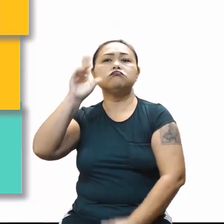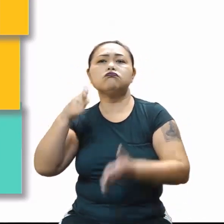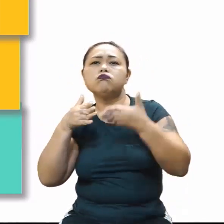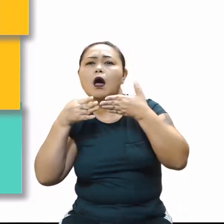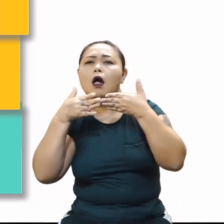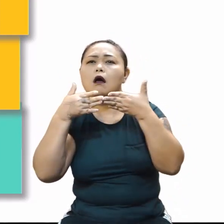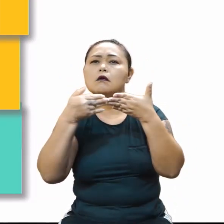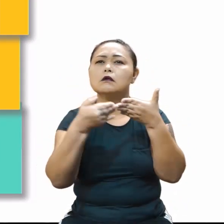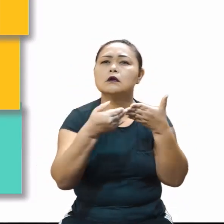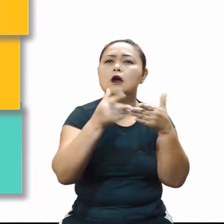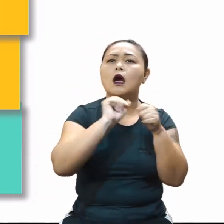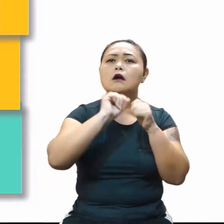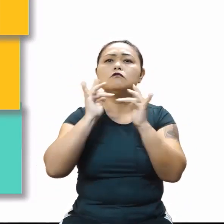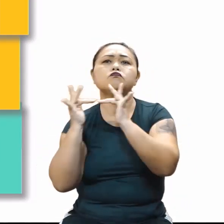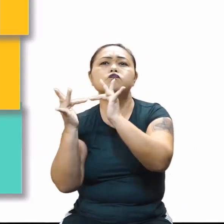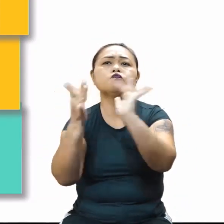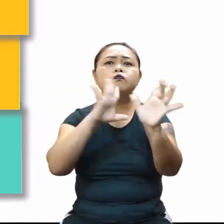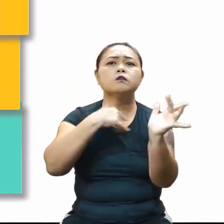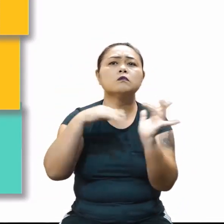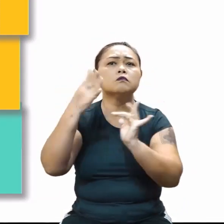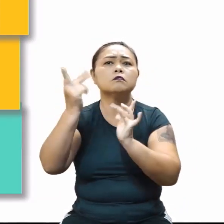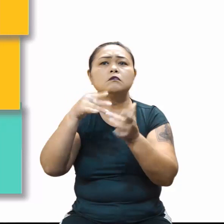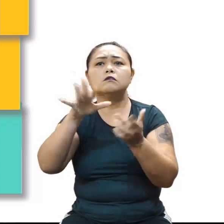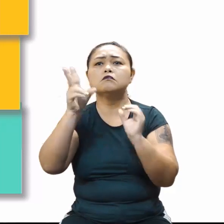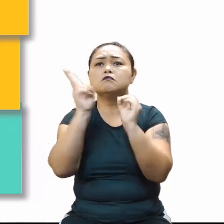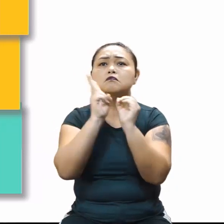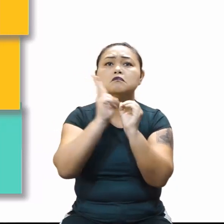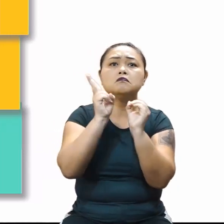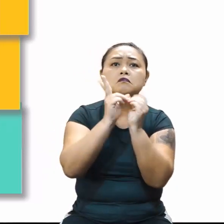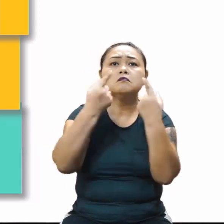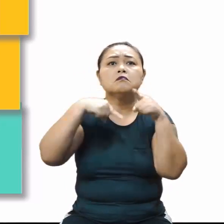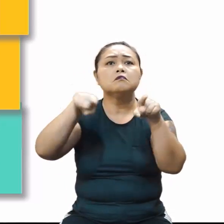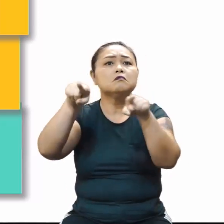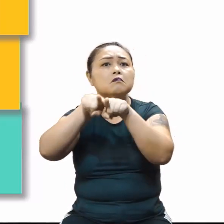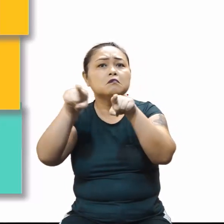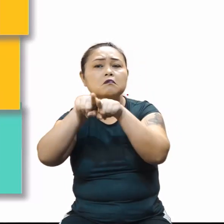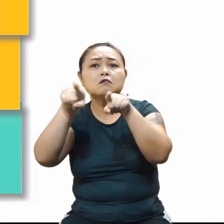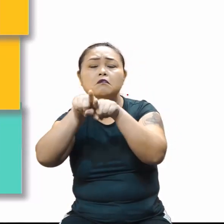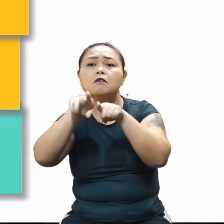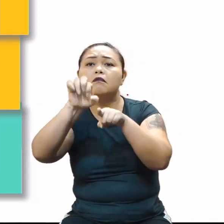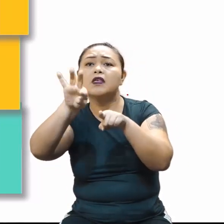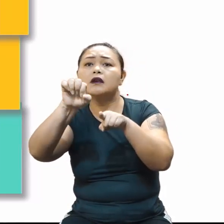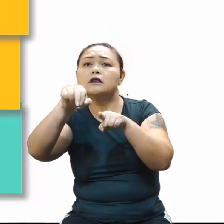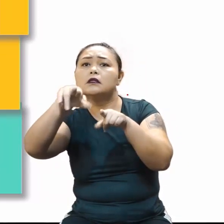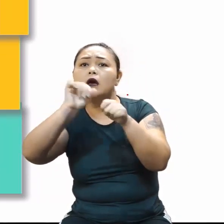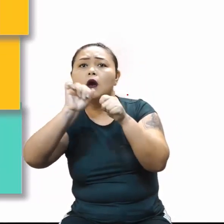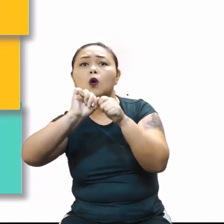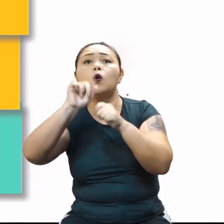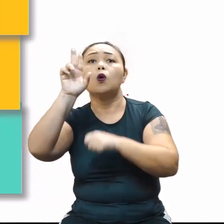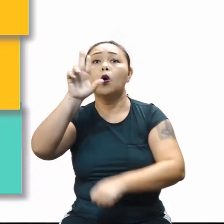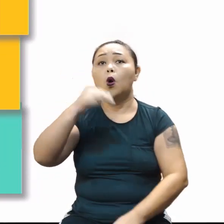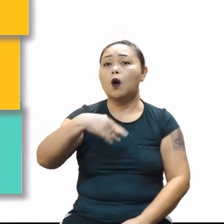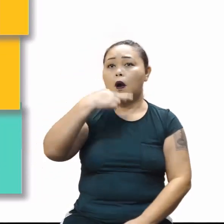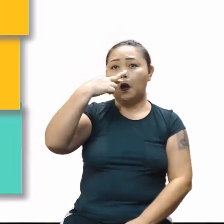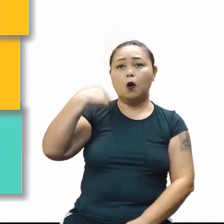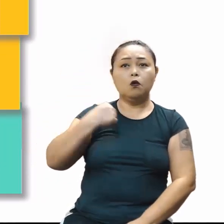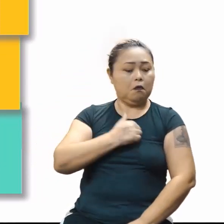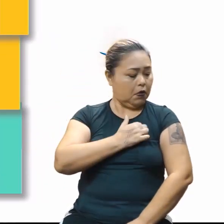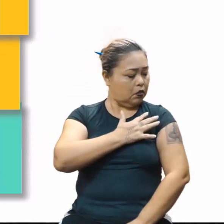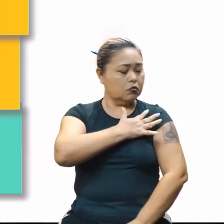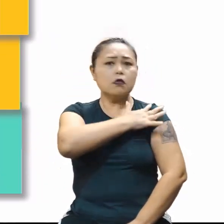expedicionário, indigenista e sertanista aí, Rondon. Rondon